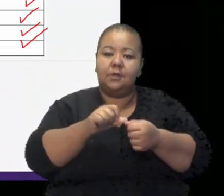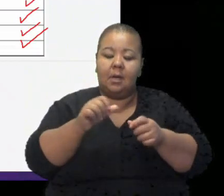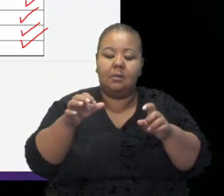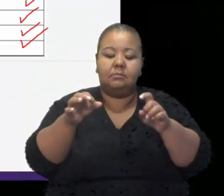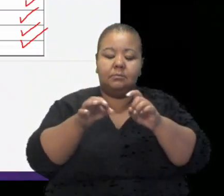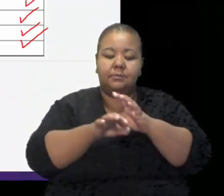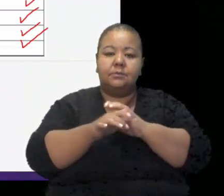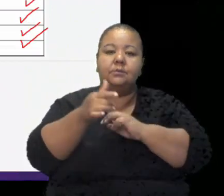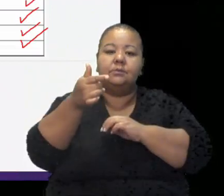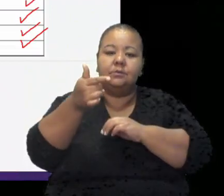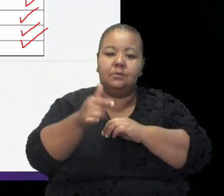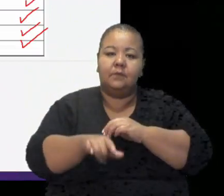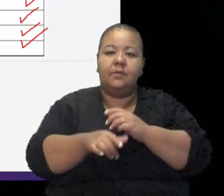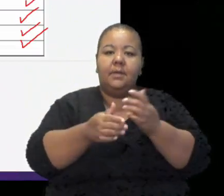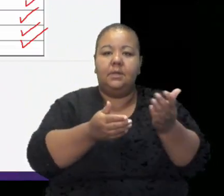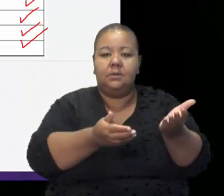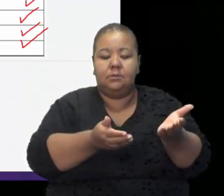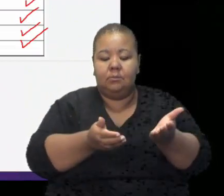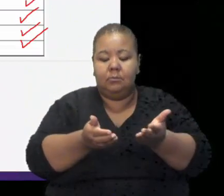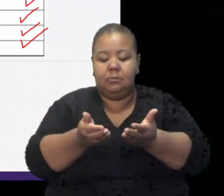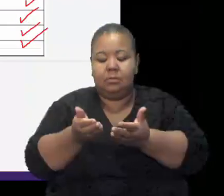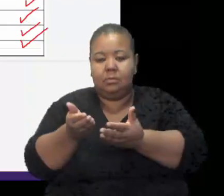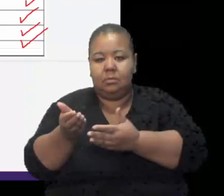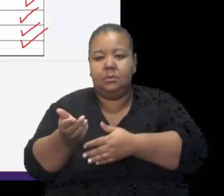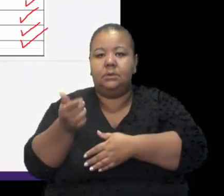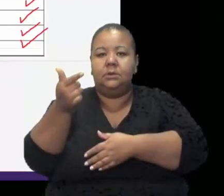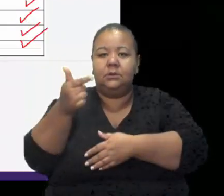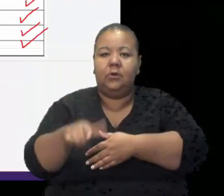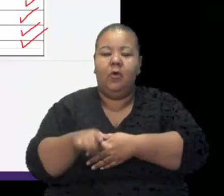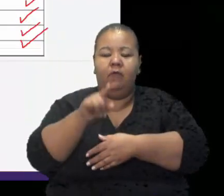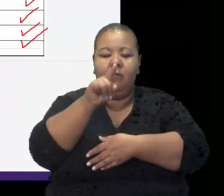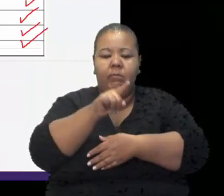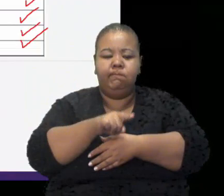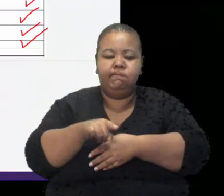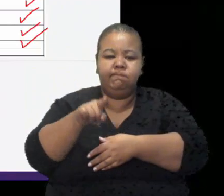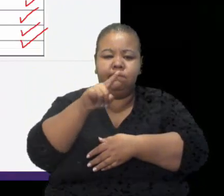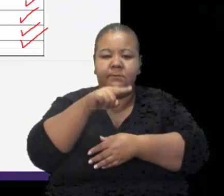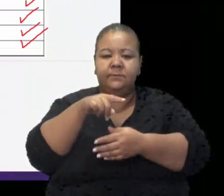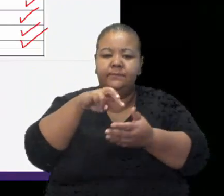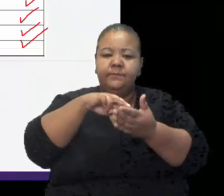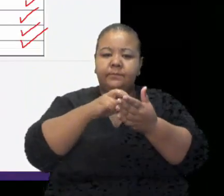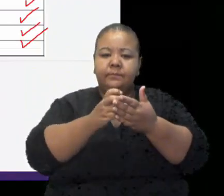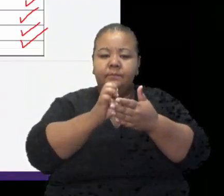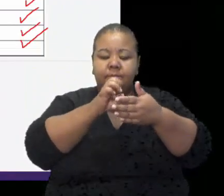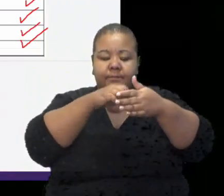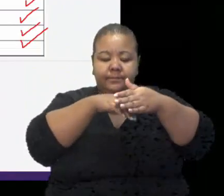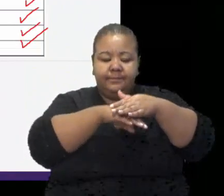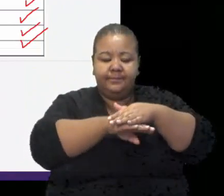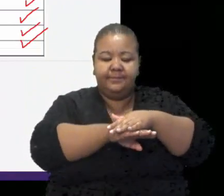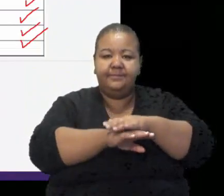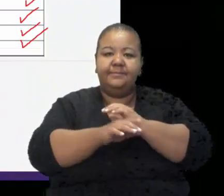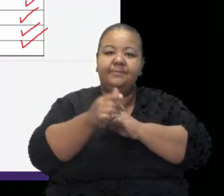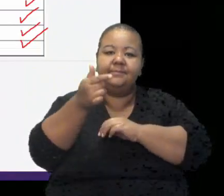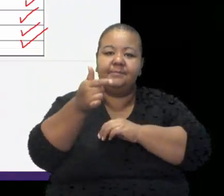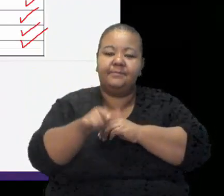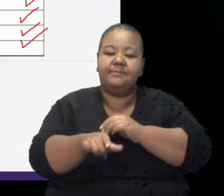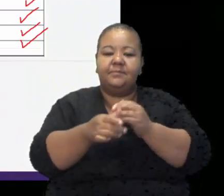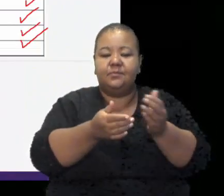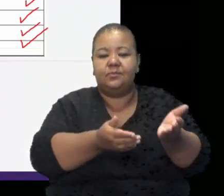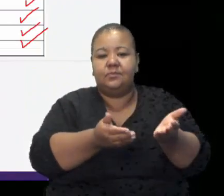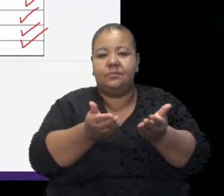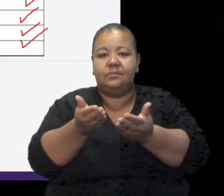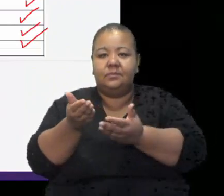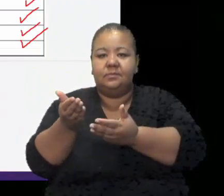novamente em transporte. De novo a bolinha aqui para dizer que está em estoque. Novamente em transporte,